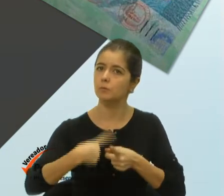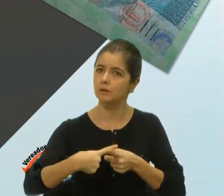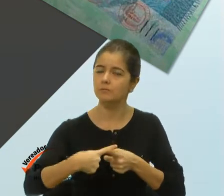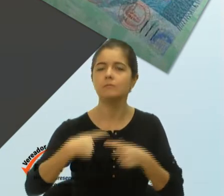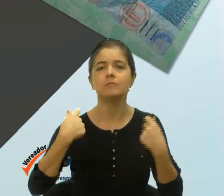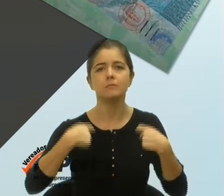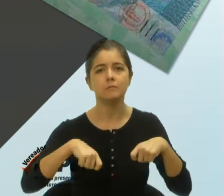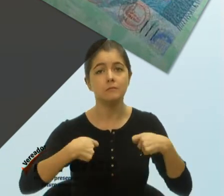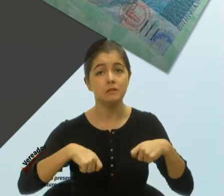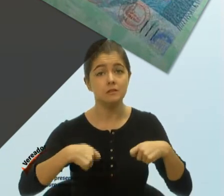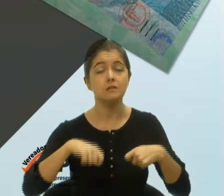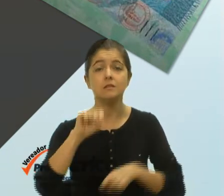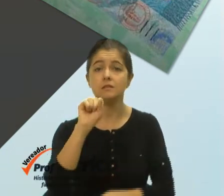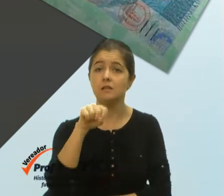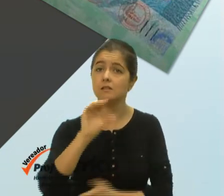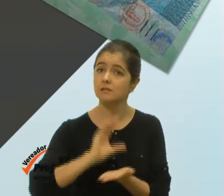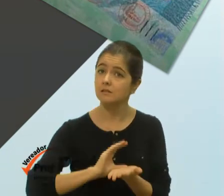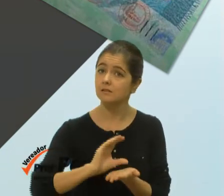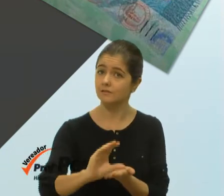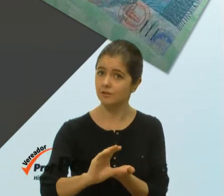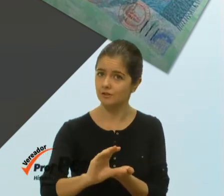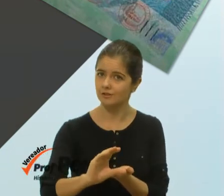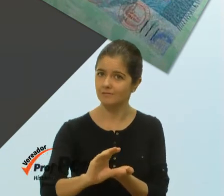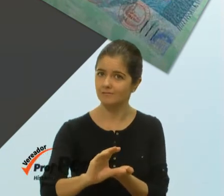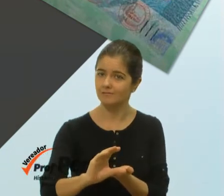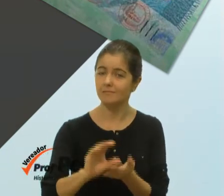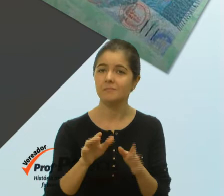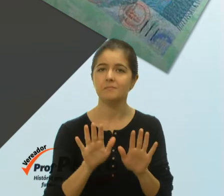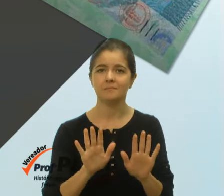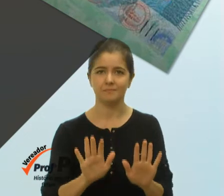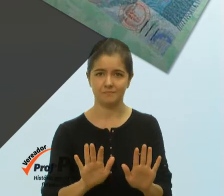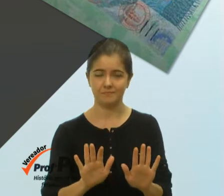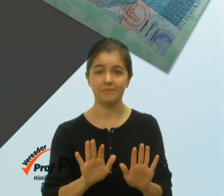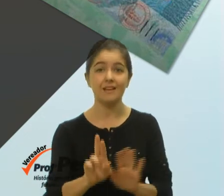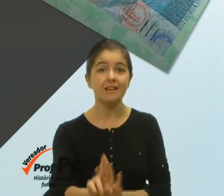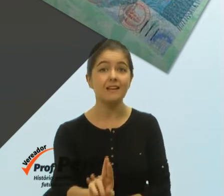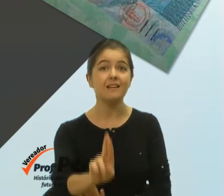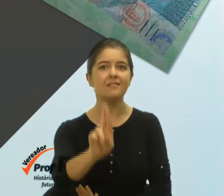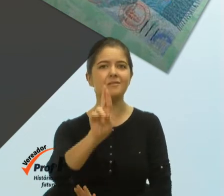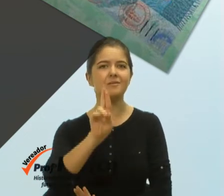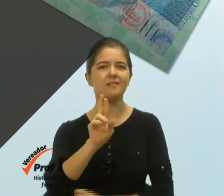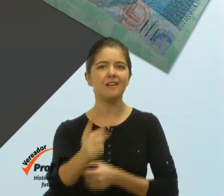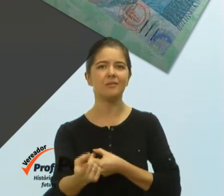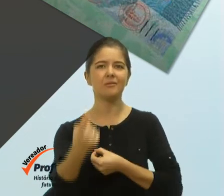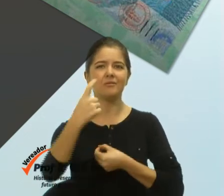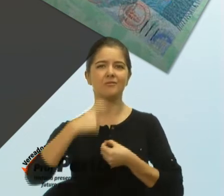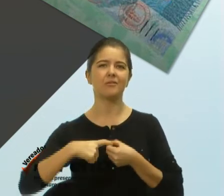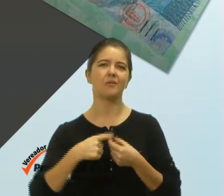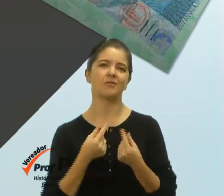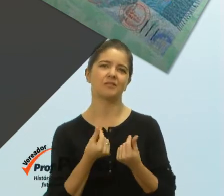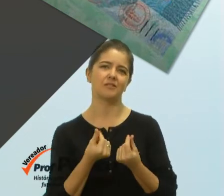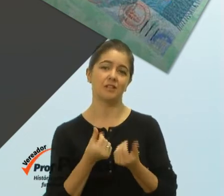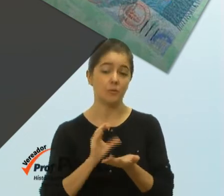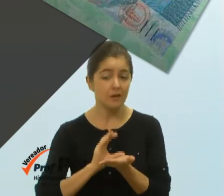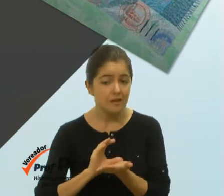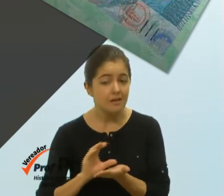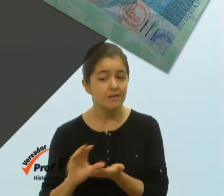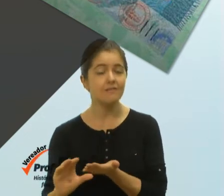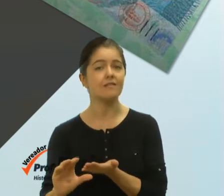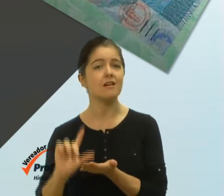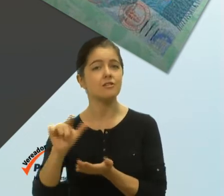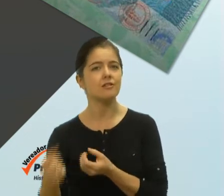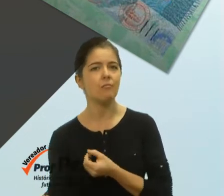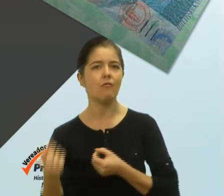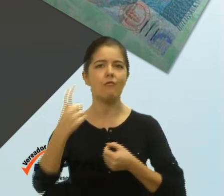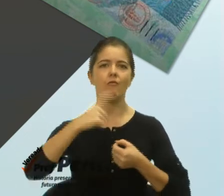investir, mas a boa notícia é que o resultado aparece, aonde? Seja em empregos ou em